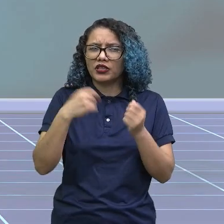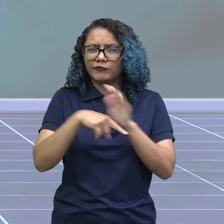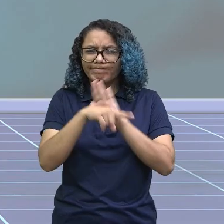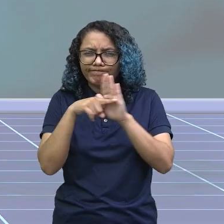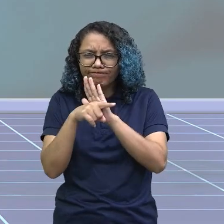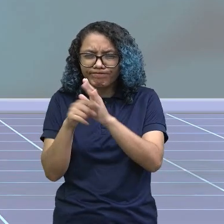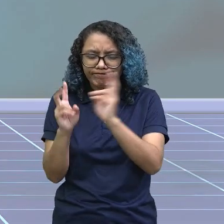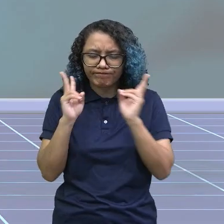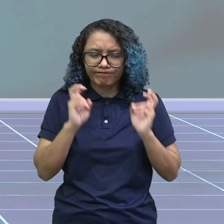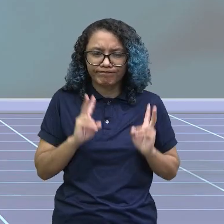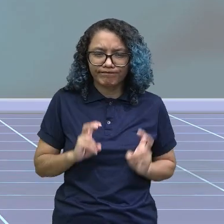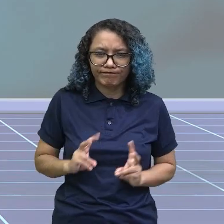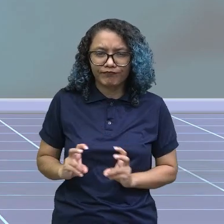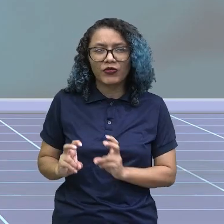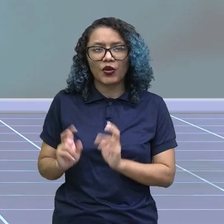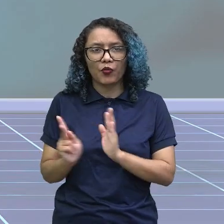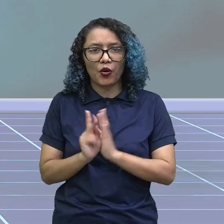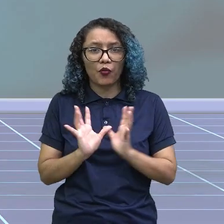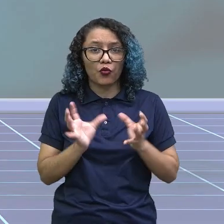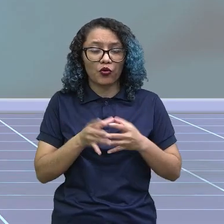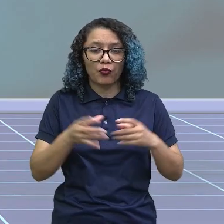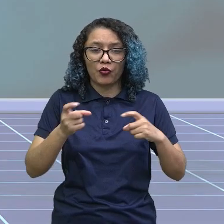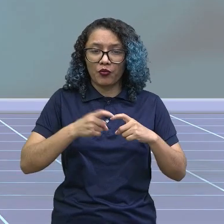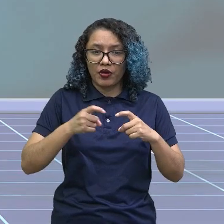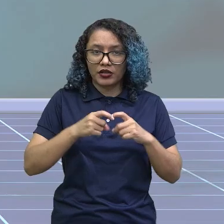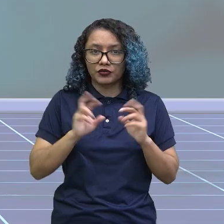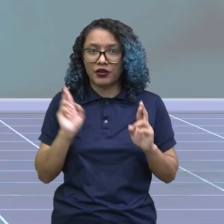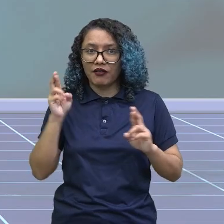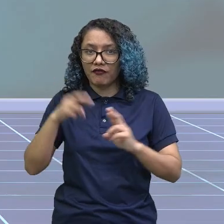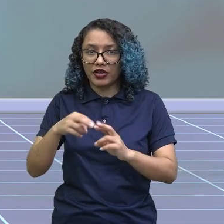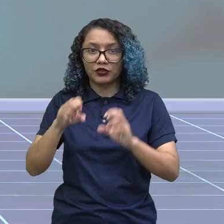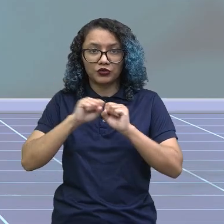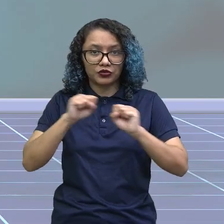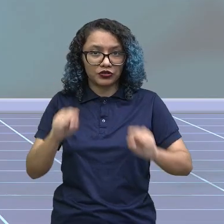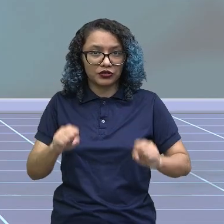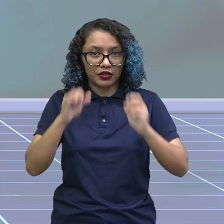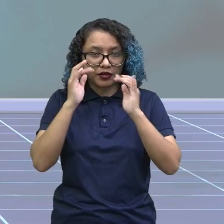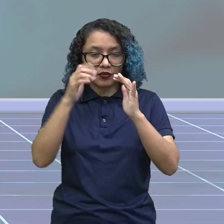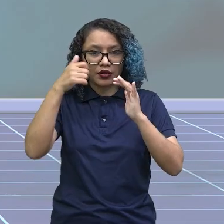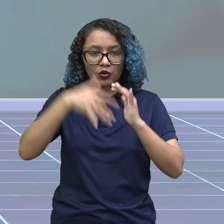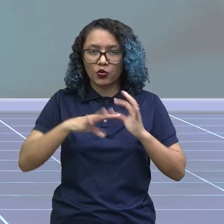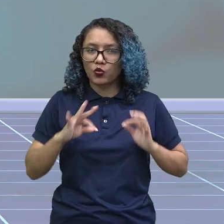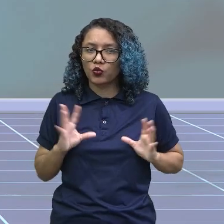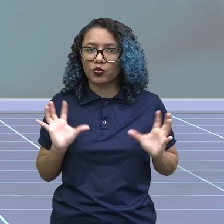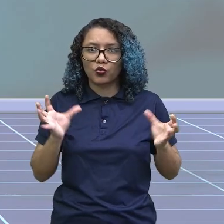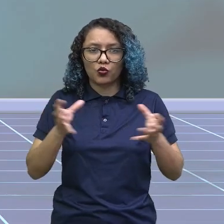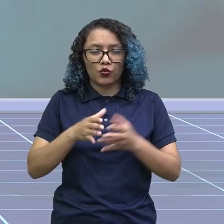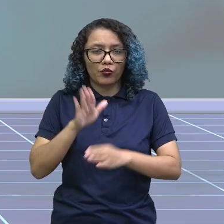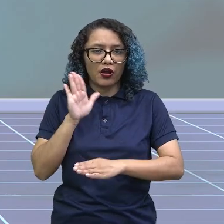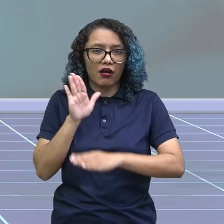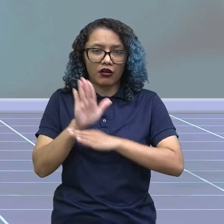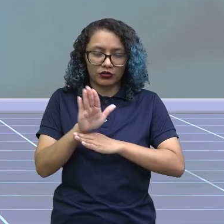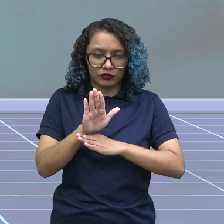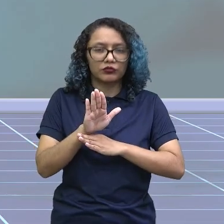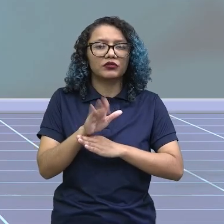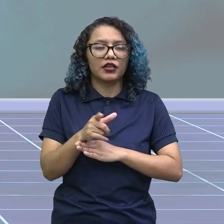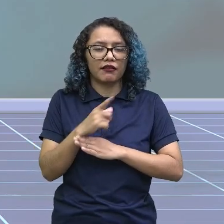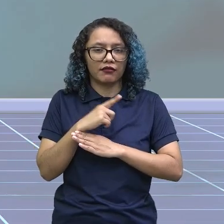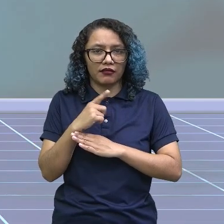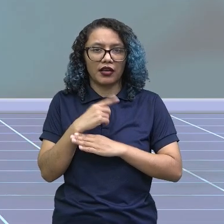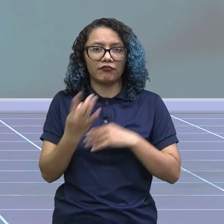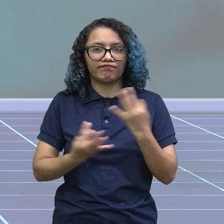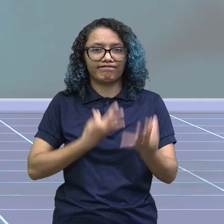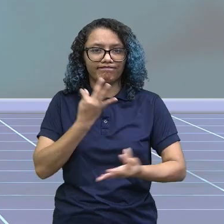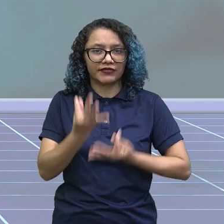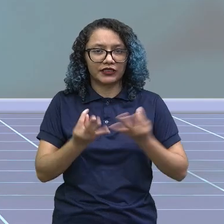médicos especialistas nesse sistema, e aí existe toda uma equipe médica para auxiliar no